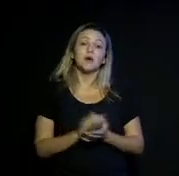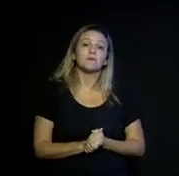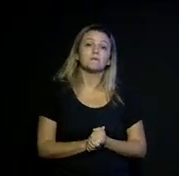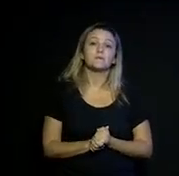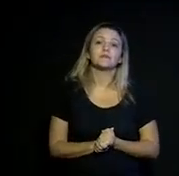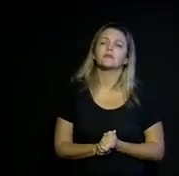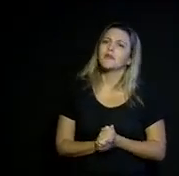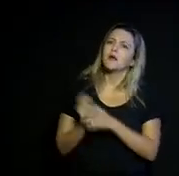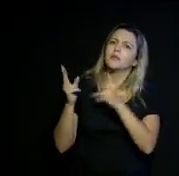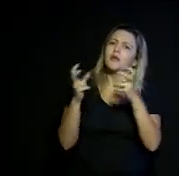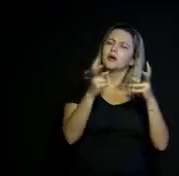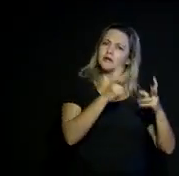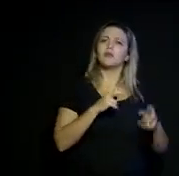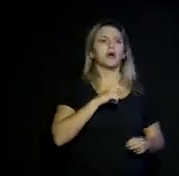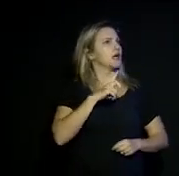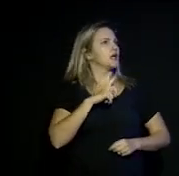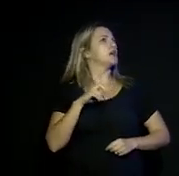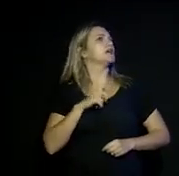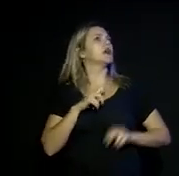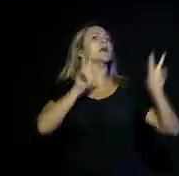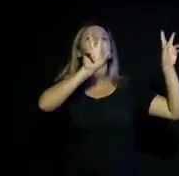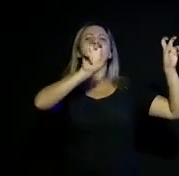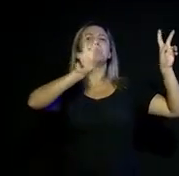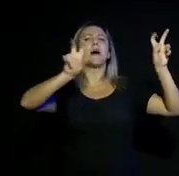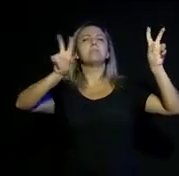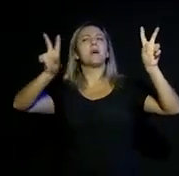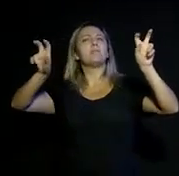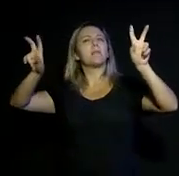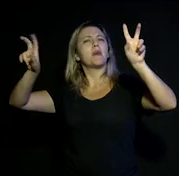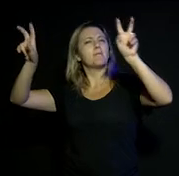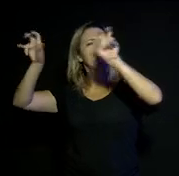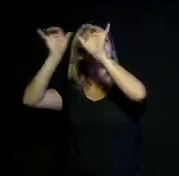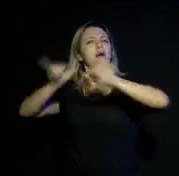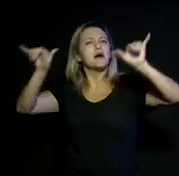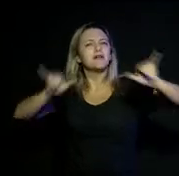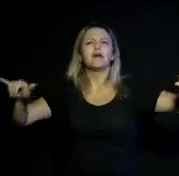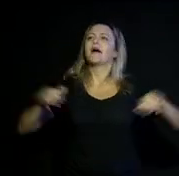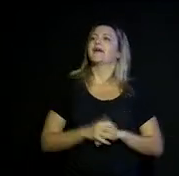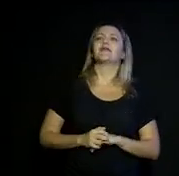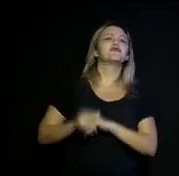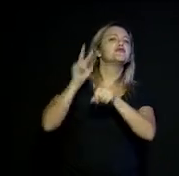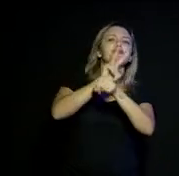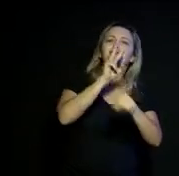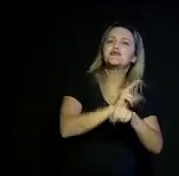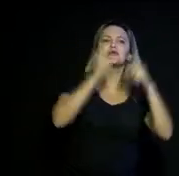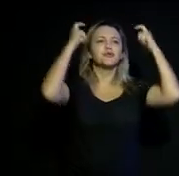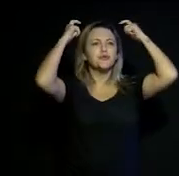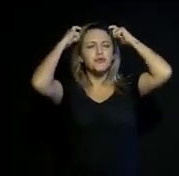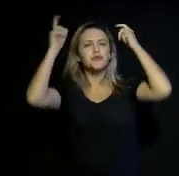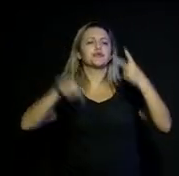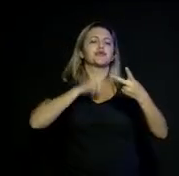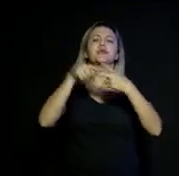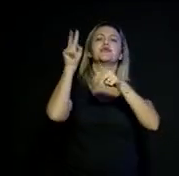percebam que a gente faz muitas campanhas e eu não sou contra, eu sou a favor e também faço. De preservação do urso panda, de preservação